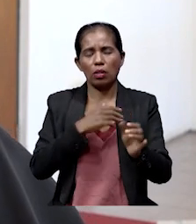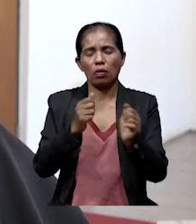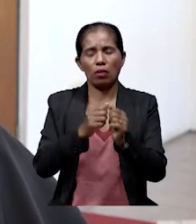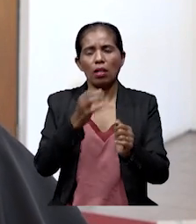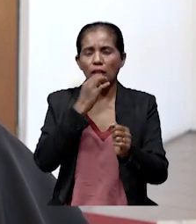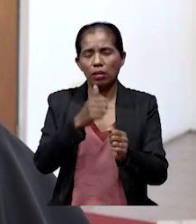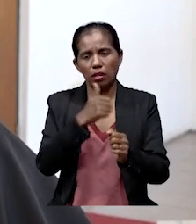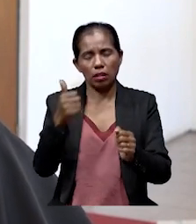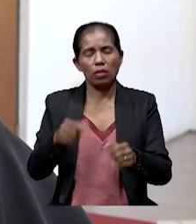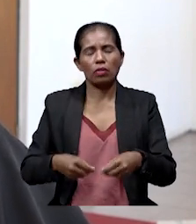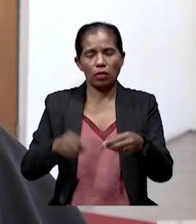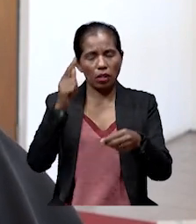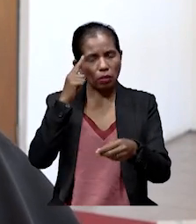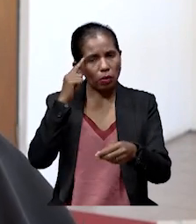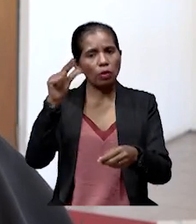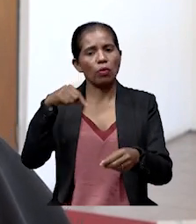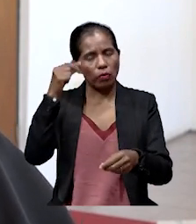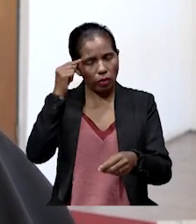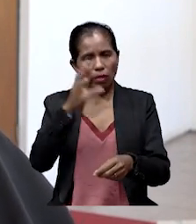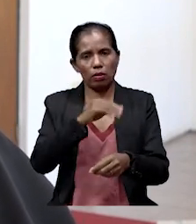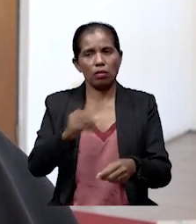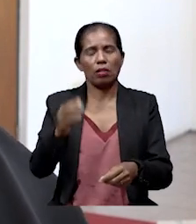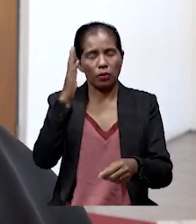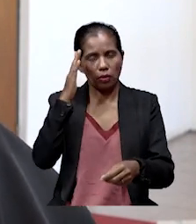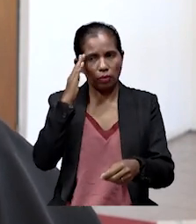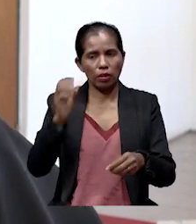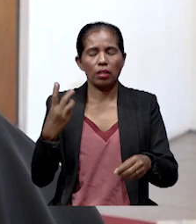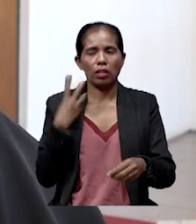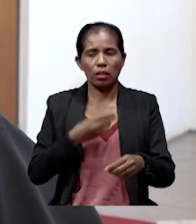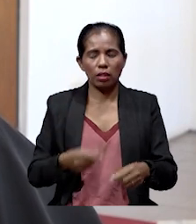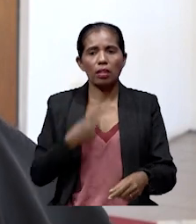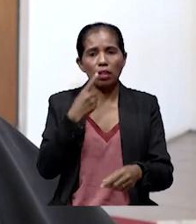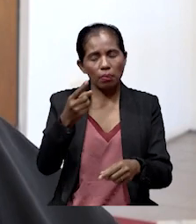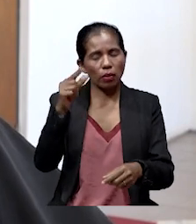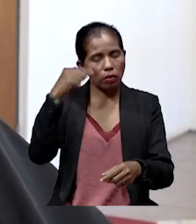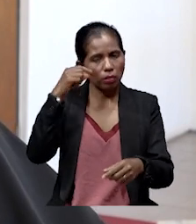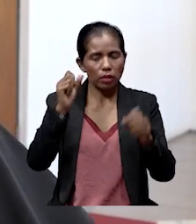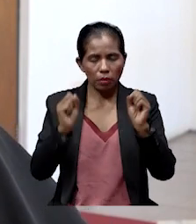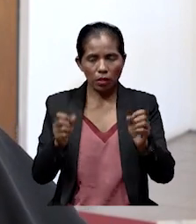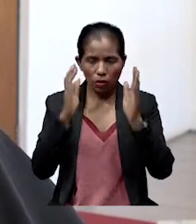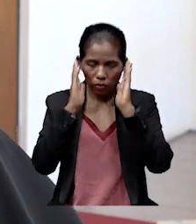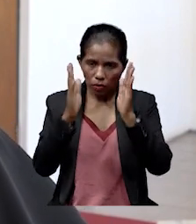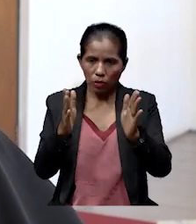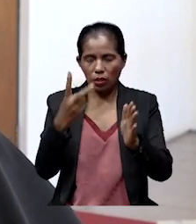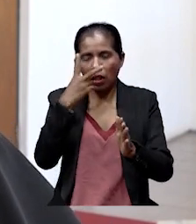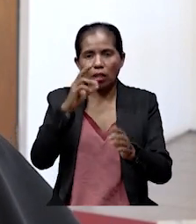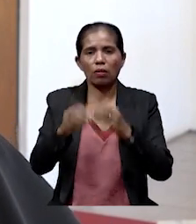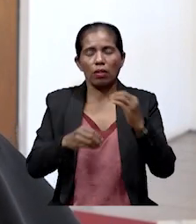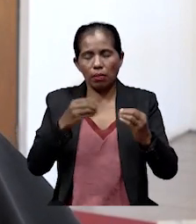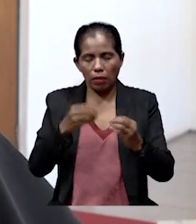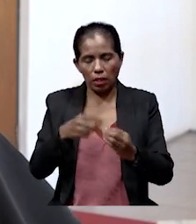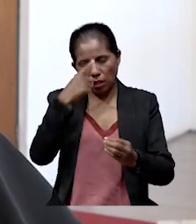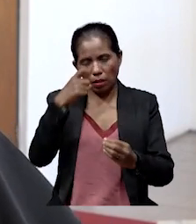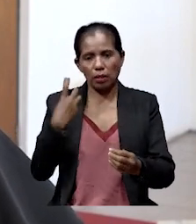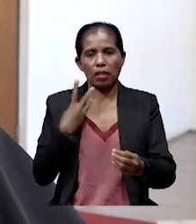governo. Fier kata governo sa noi hela dane mai be ta fo encoraja tan governo. Se bele haremos a solução quando vai dané, tamba a situação e